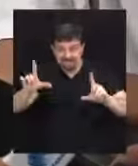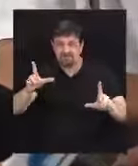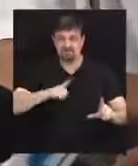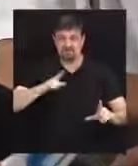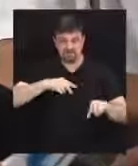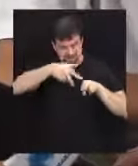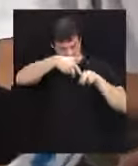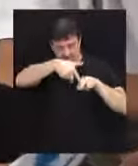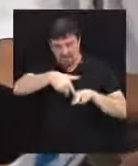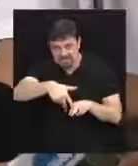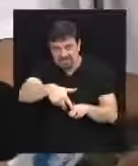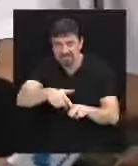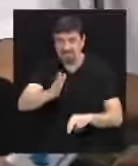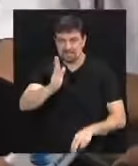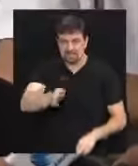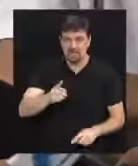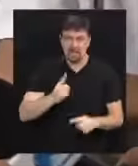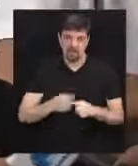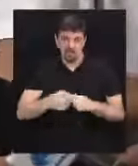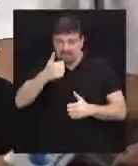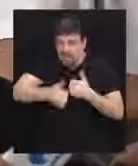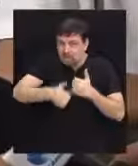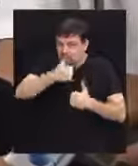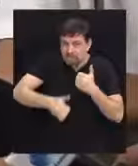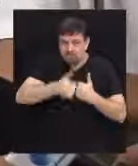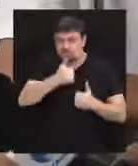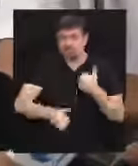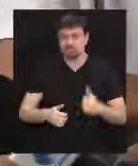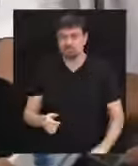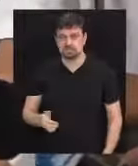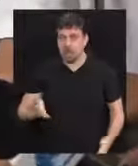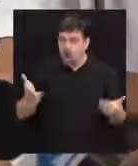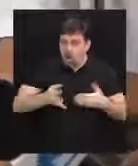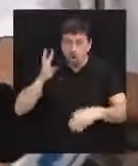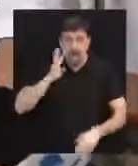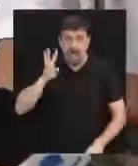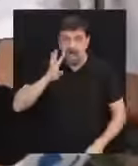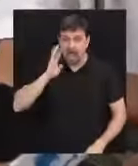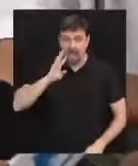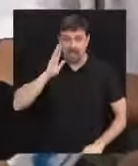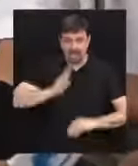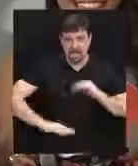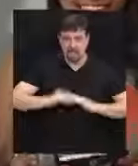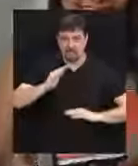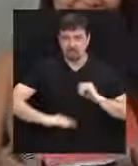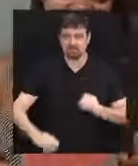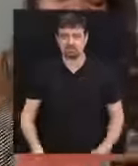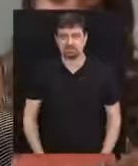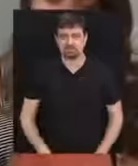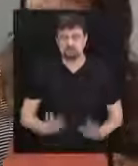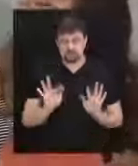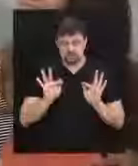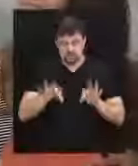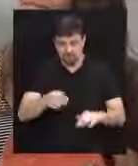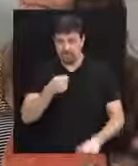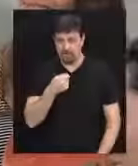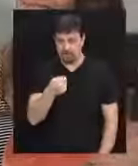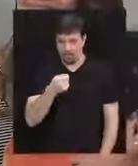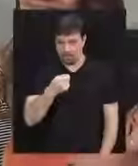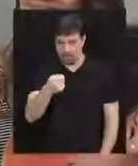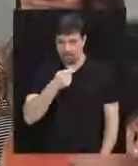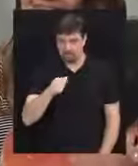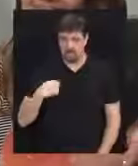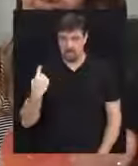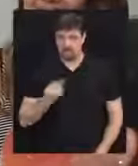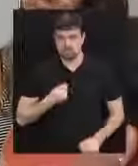comerciais, todo mundo tá usando skate, porque é um esporte que, hoje em dia, é legal você praticar. E pra encerrar essa entrevista, essa